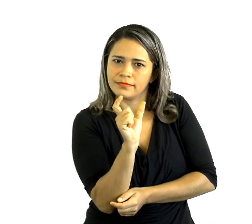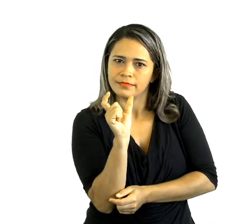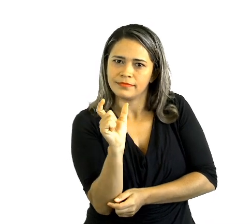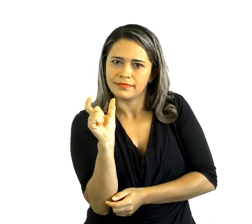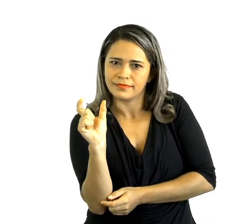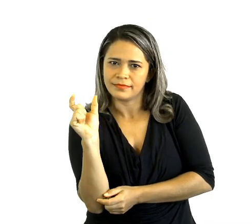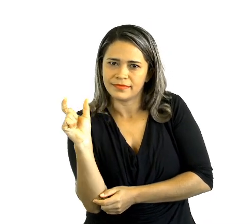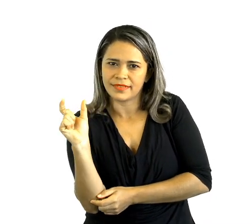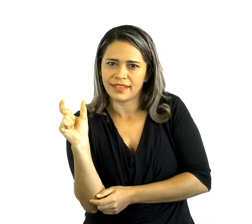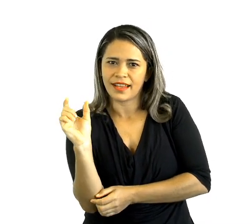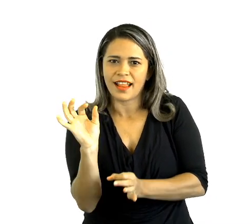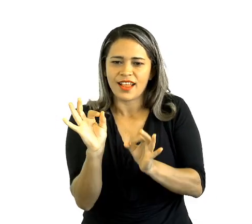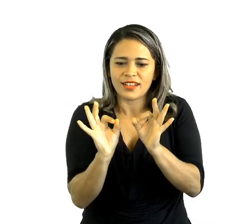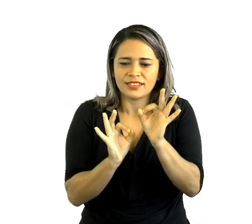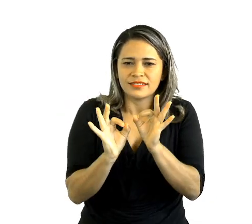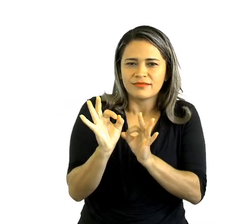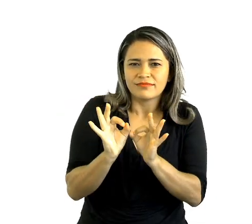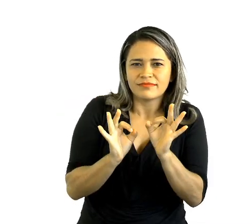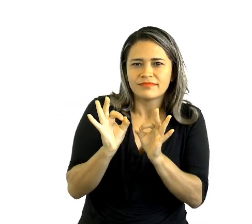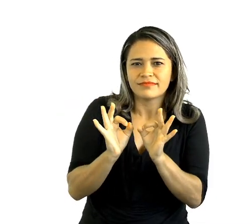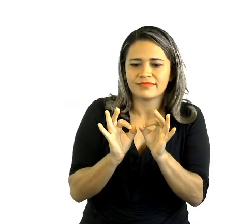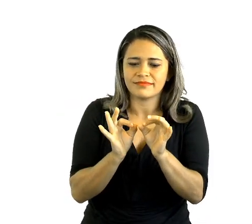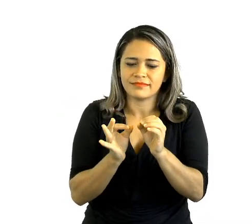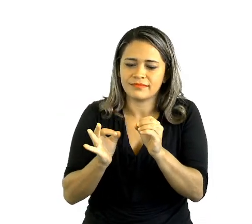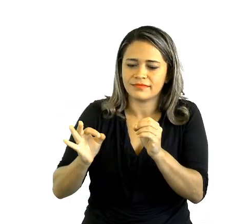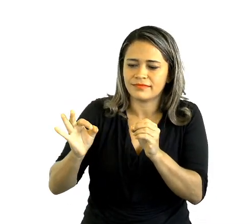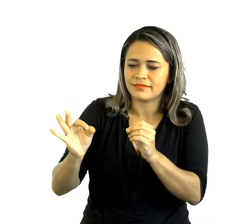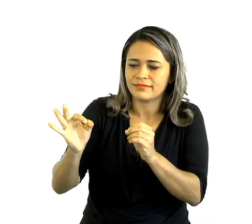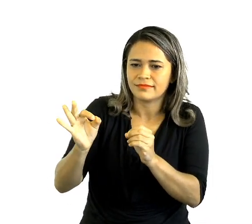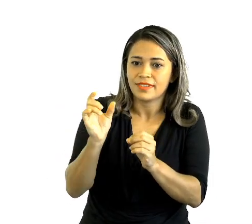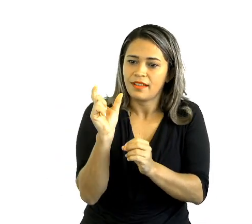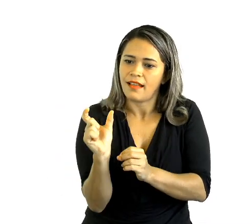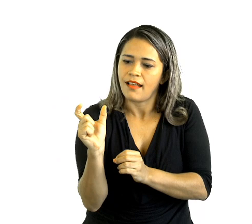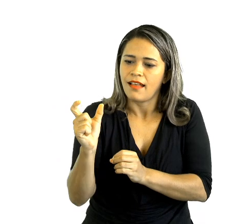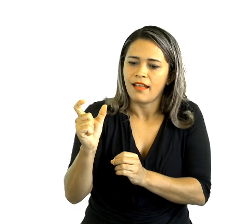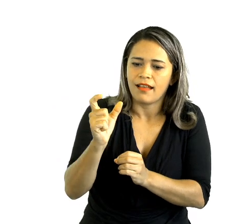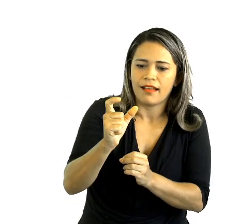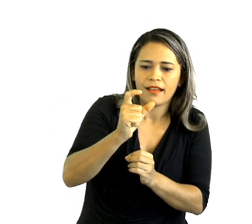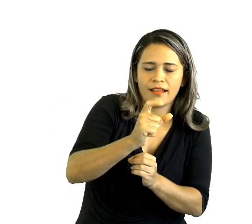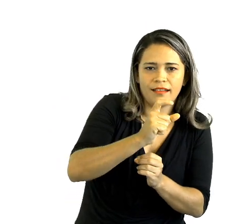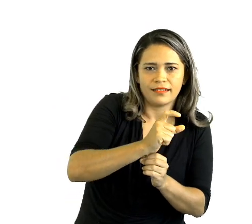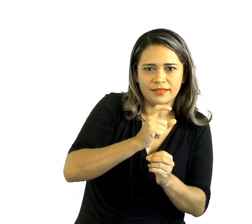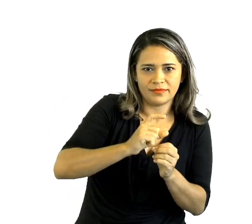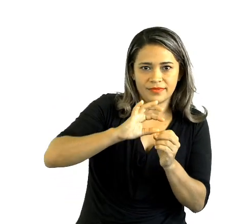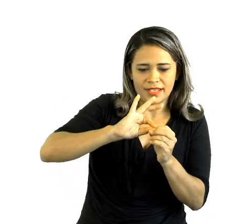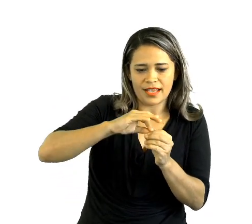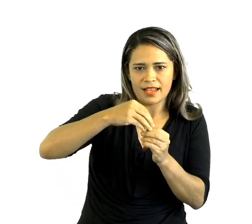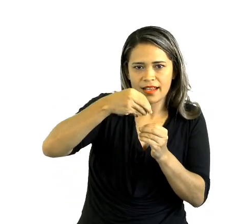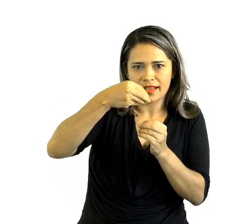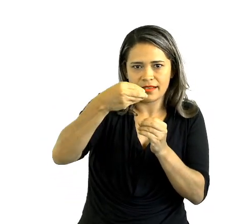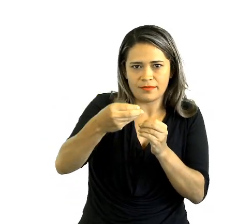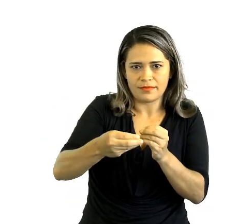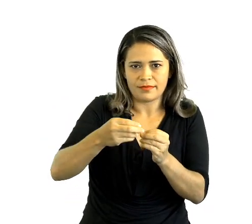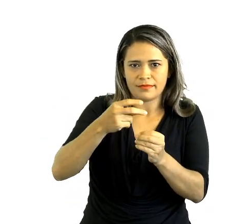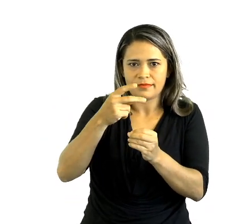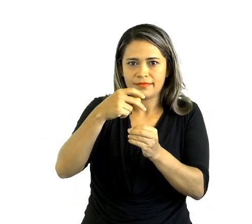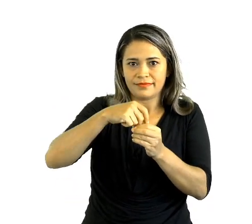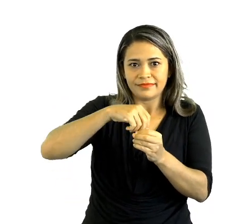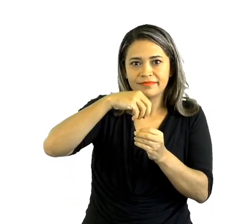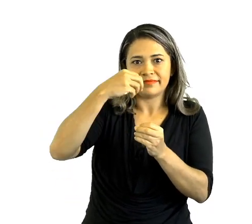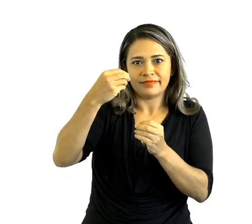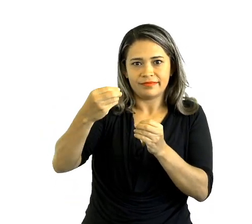se organizam dando o desenho da flor. As pétalas é formado por uma frase